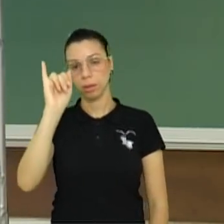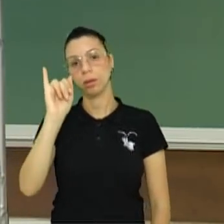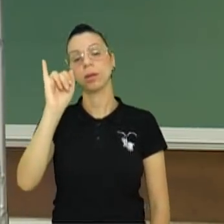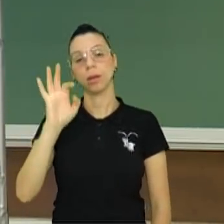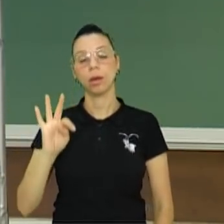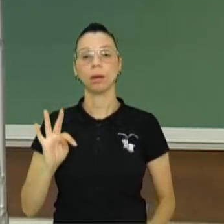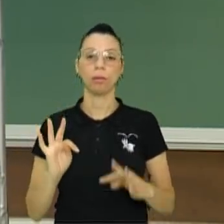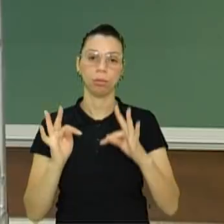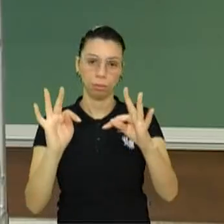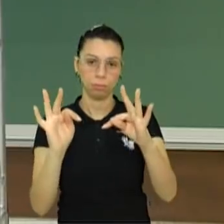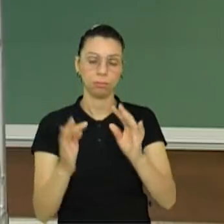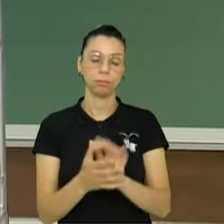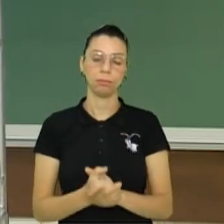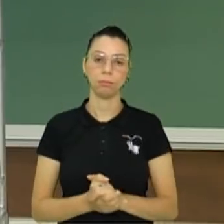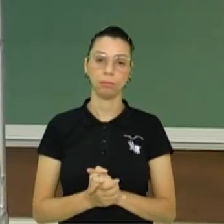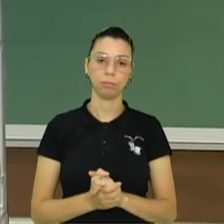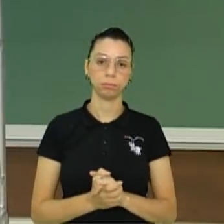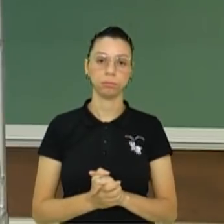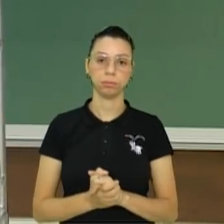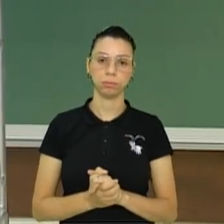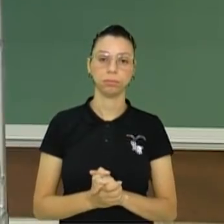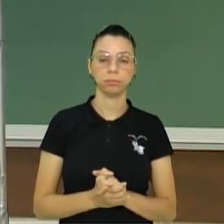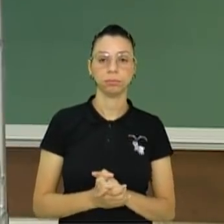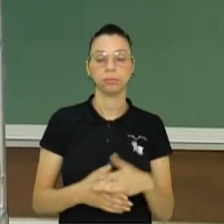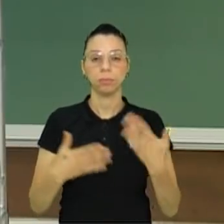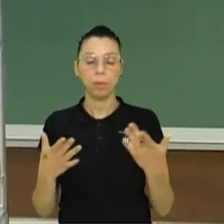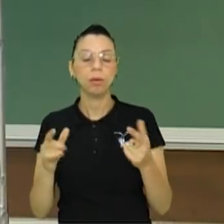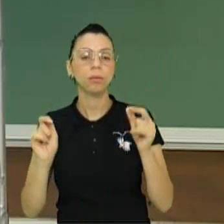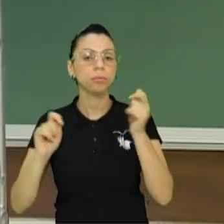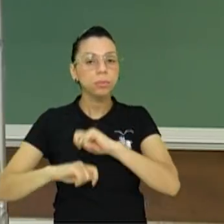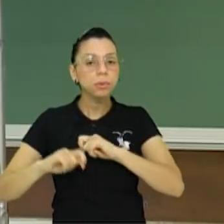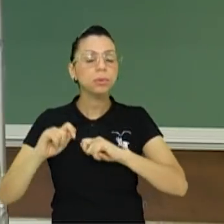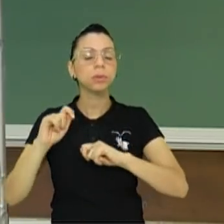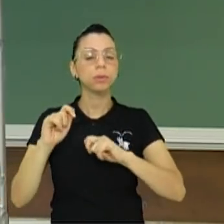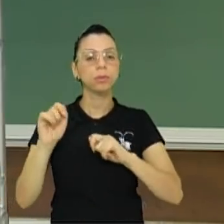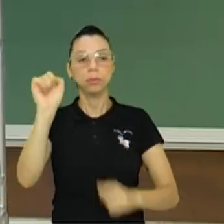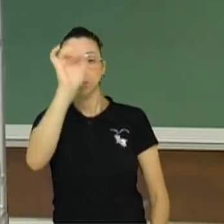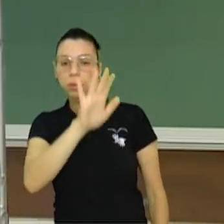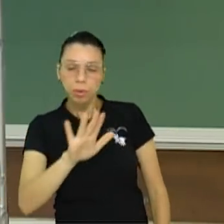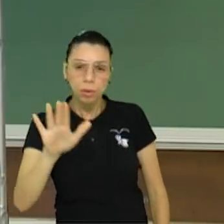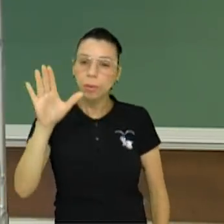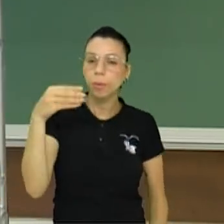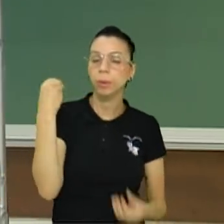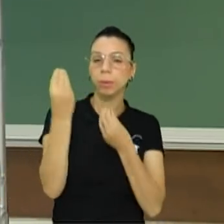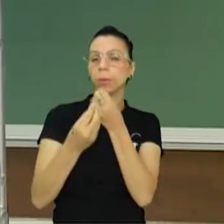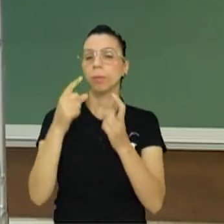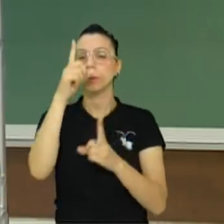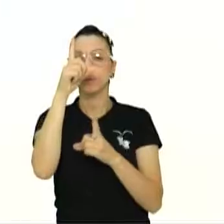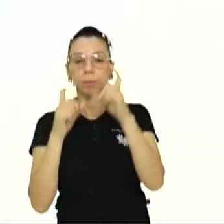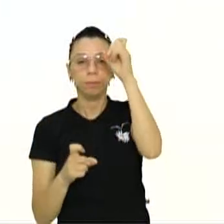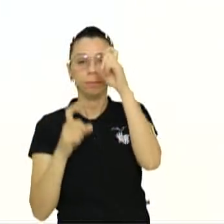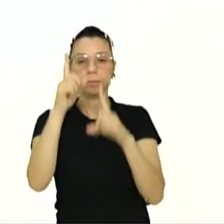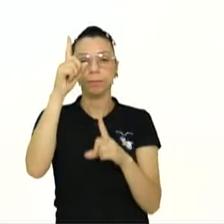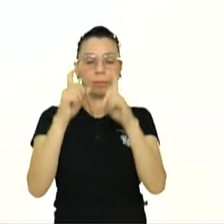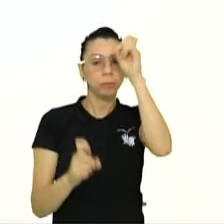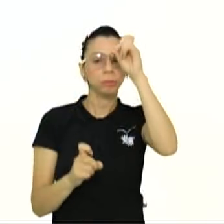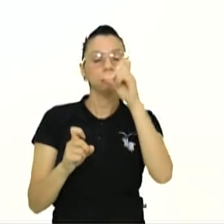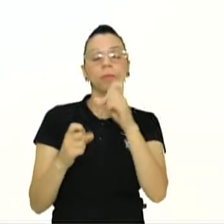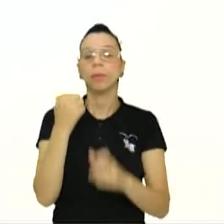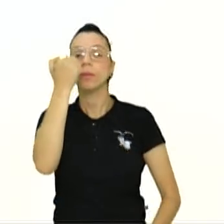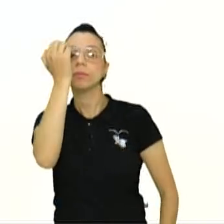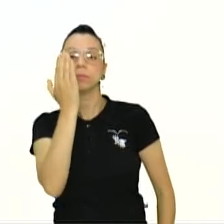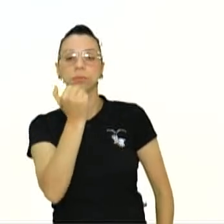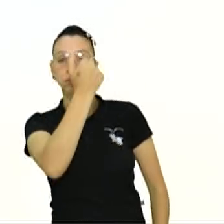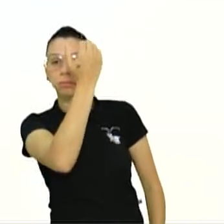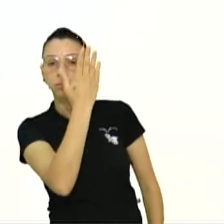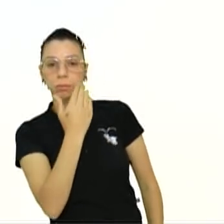Novamente eu trouxe uma imagem para vocês observarem as linhas de expressões dessa